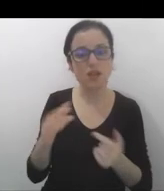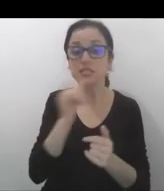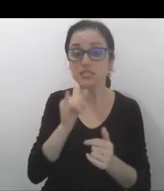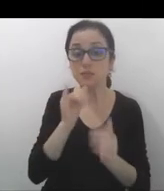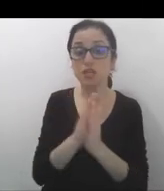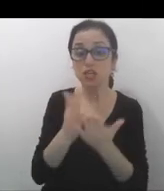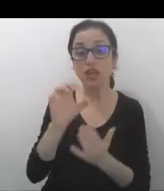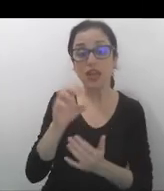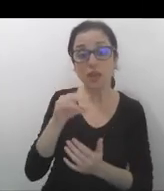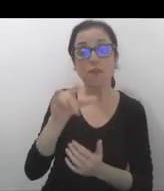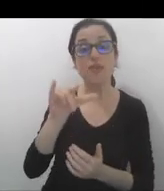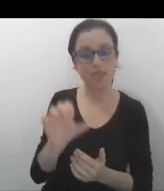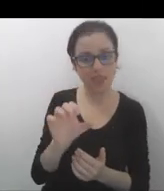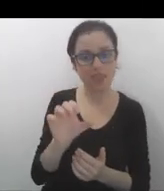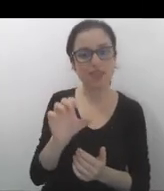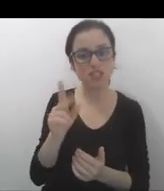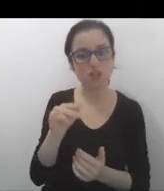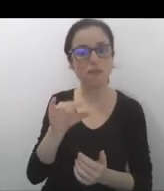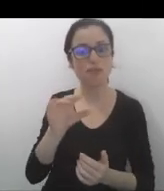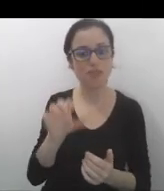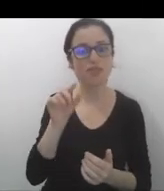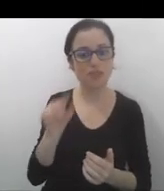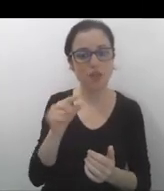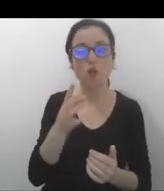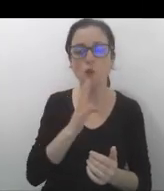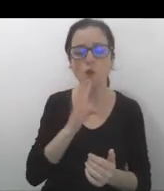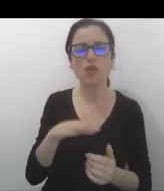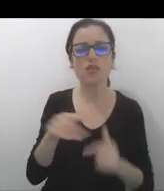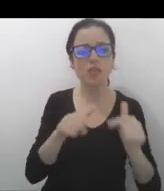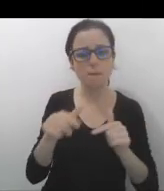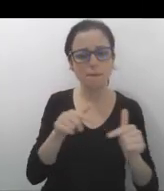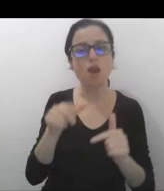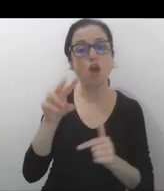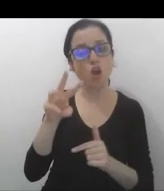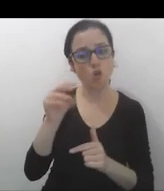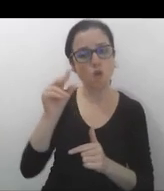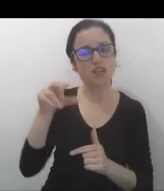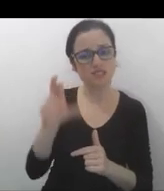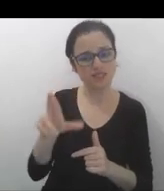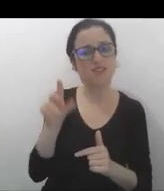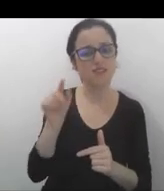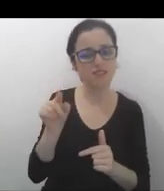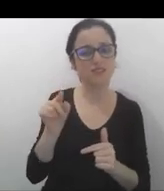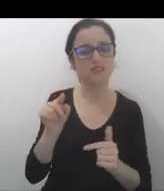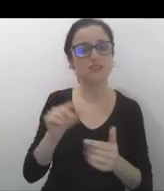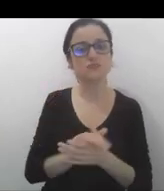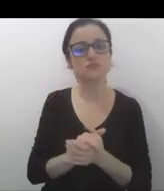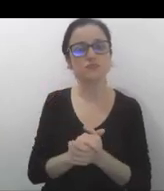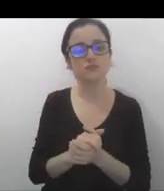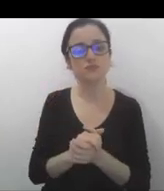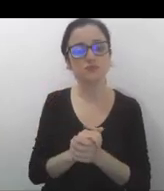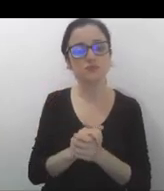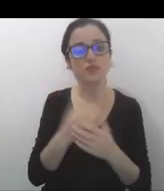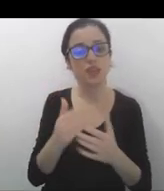pesquisas particulares, por exemplo, o livro da Emily Chami, o reconhecimento do trabalho do Wollner, o